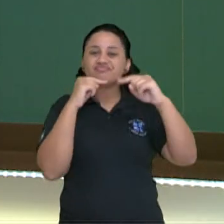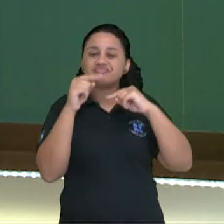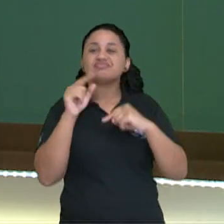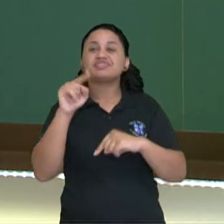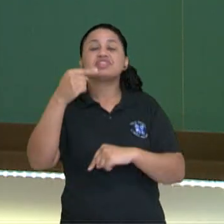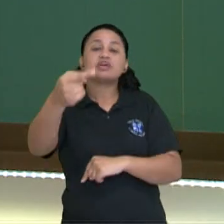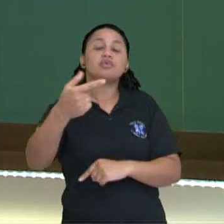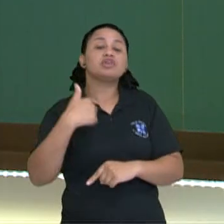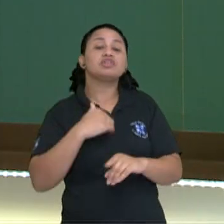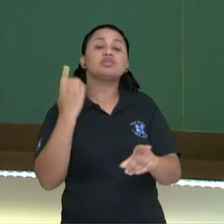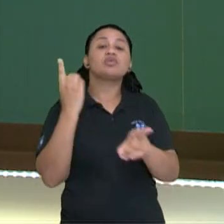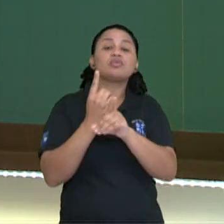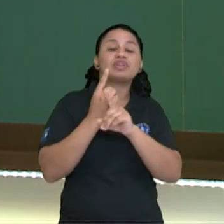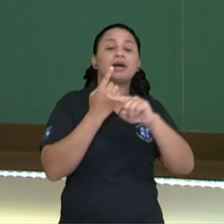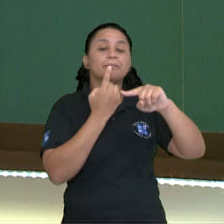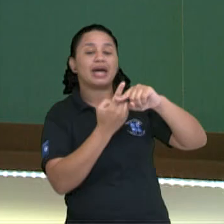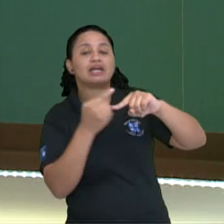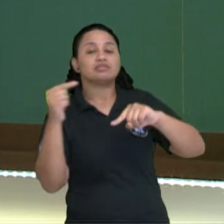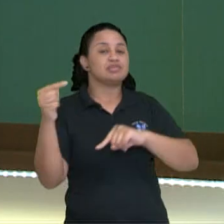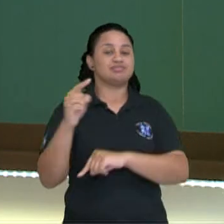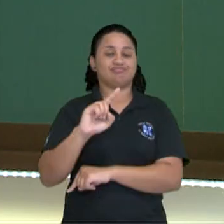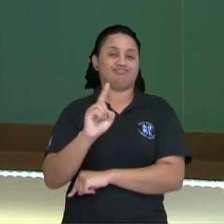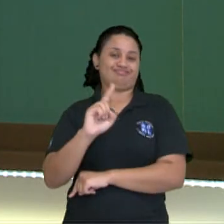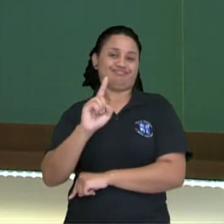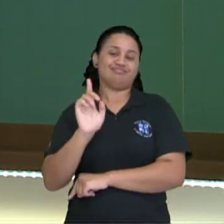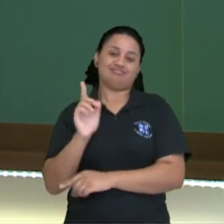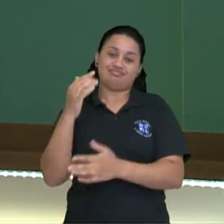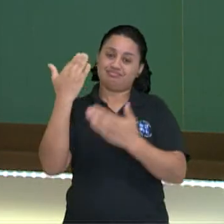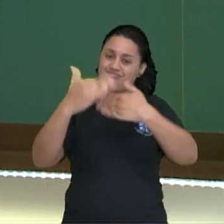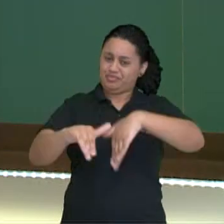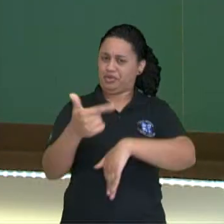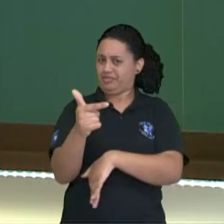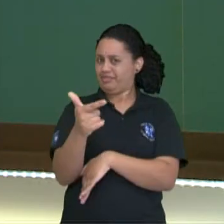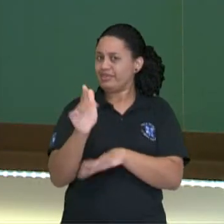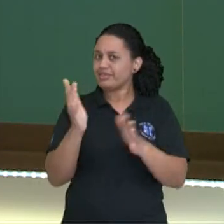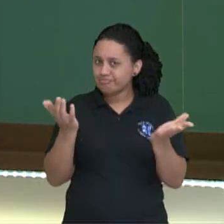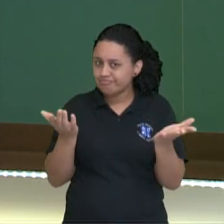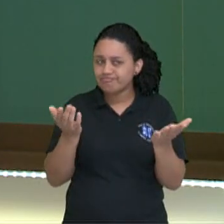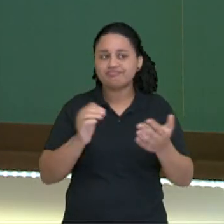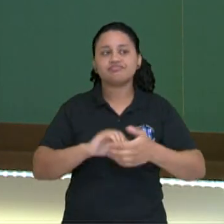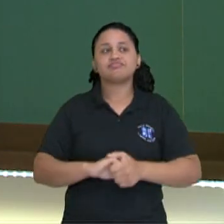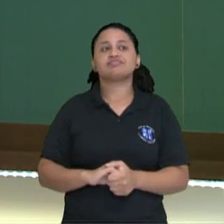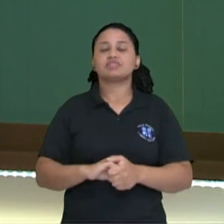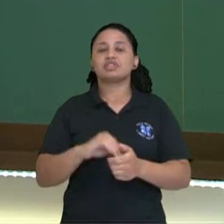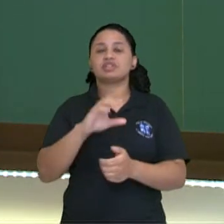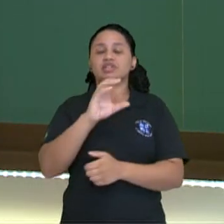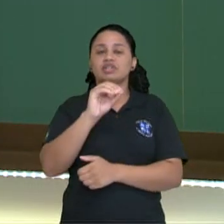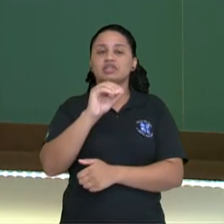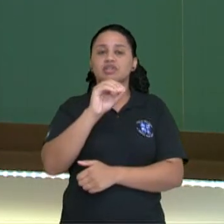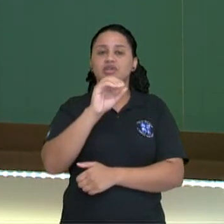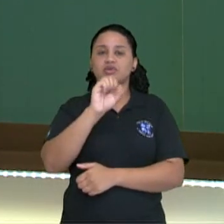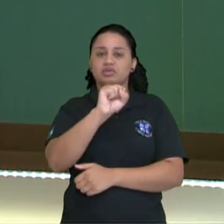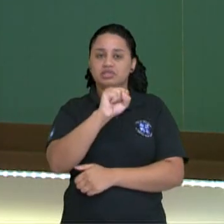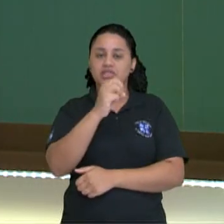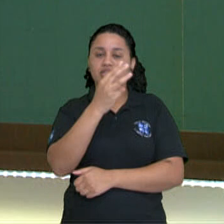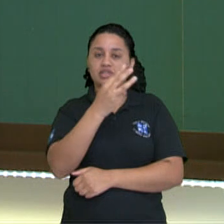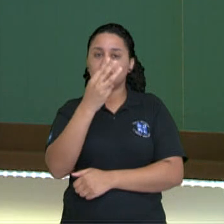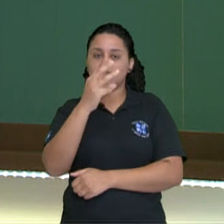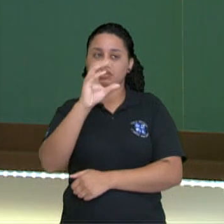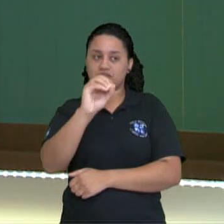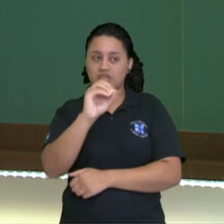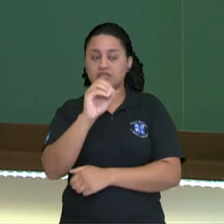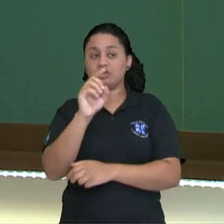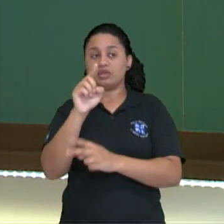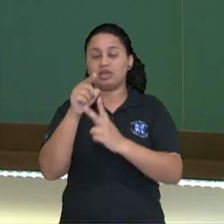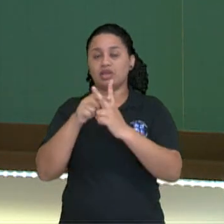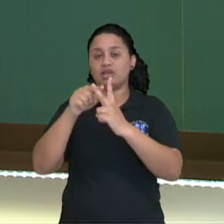é o sinal, tá? Não vai estar no exercício para vocês lá na prova, não. Então, cosseno de 330 é exatamente raiz de 3 sobre